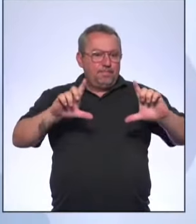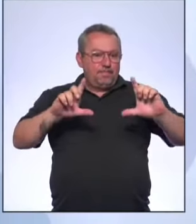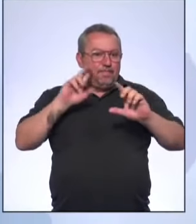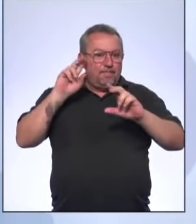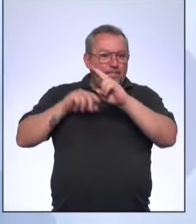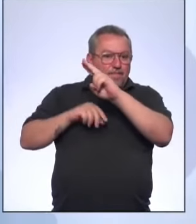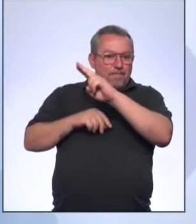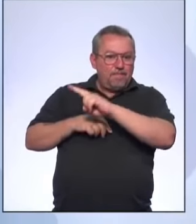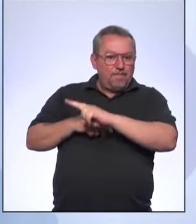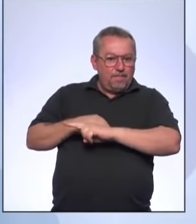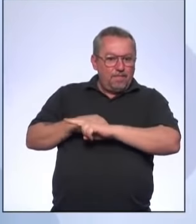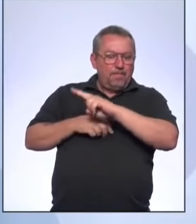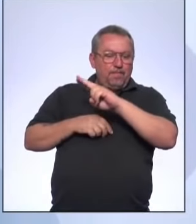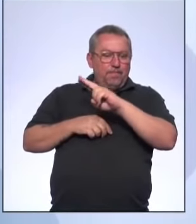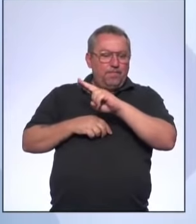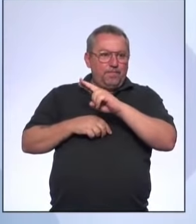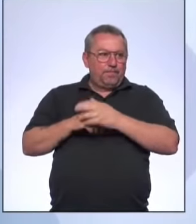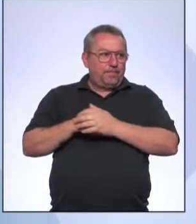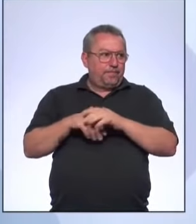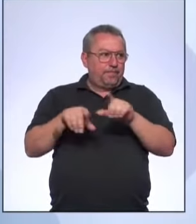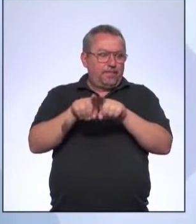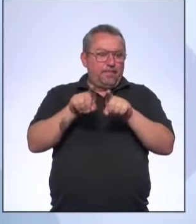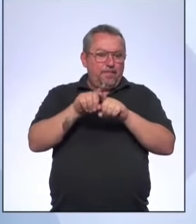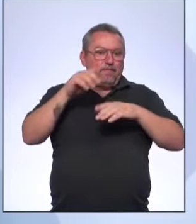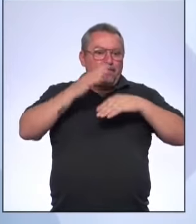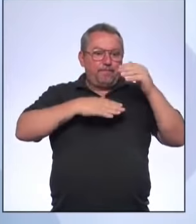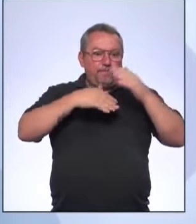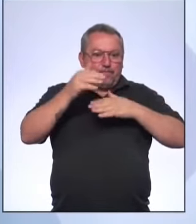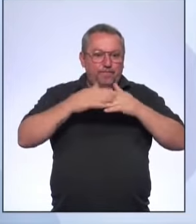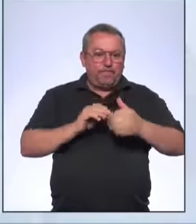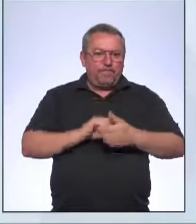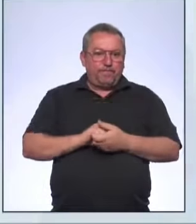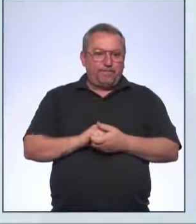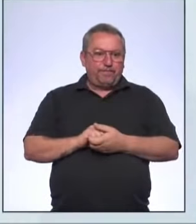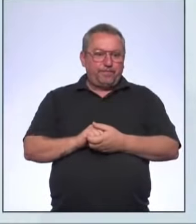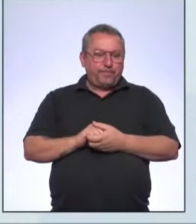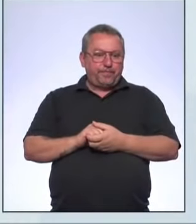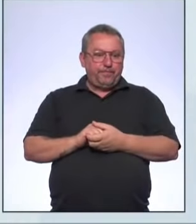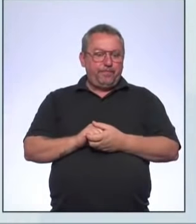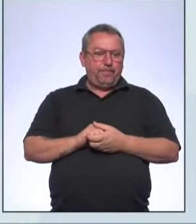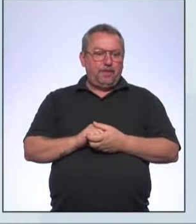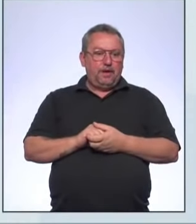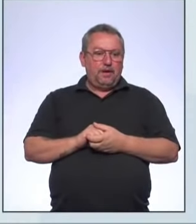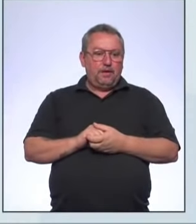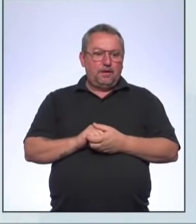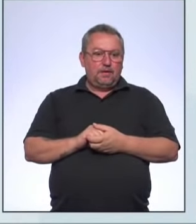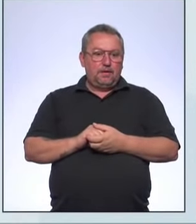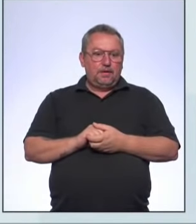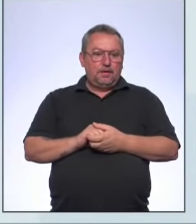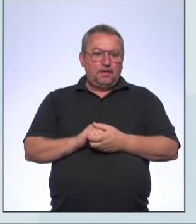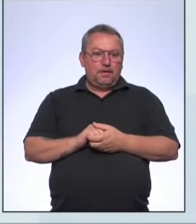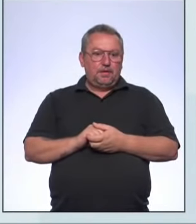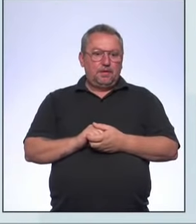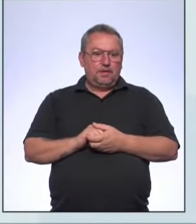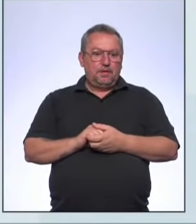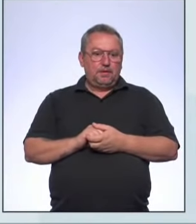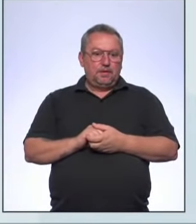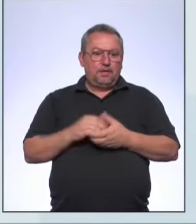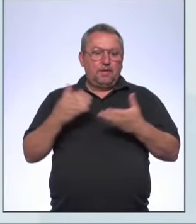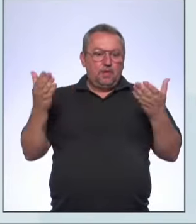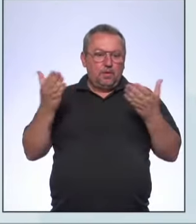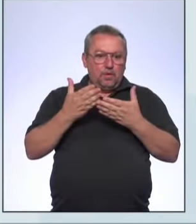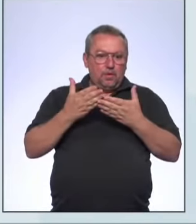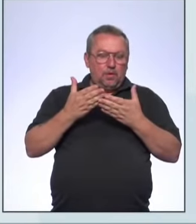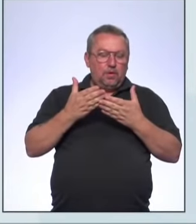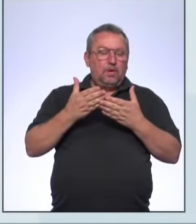vai dar uma lidinha na para mim aqui nas habilidades e bom então nós temos hoje